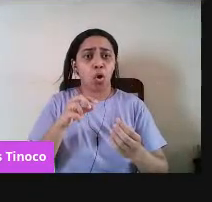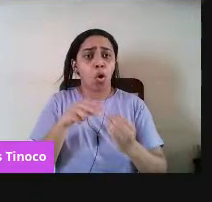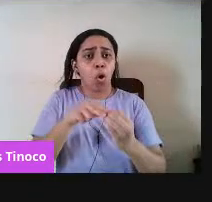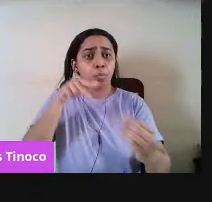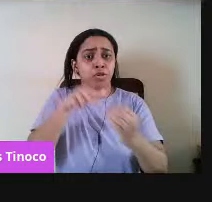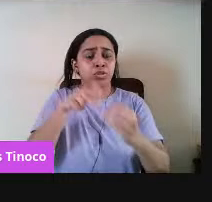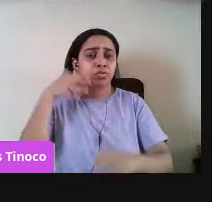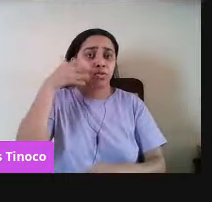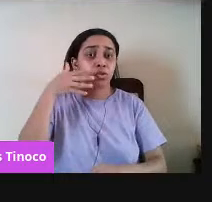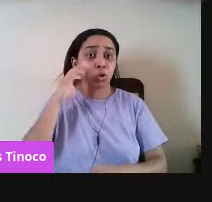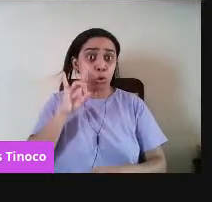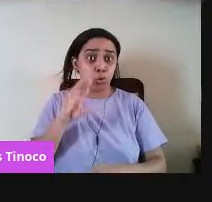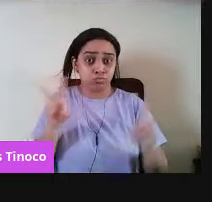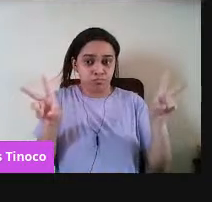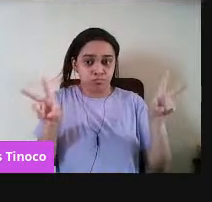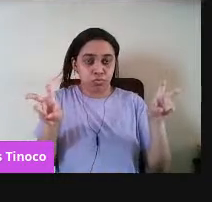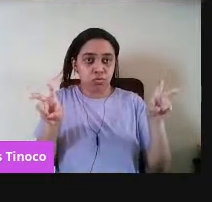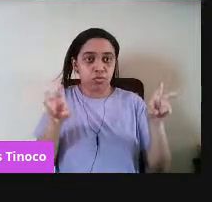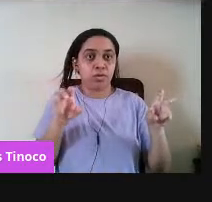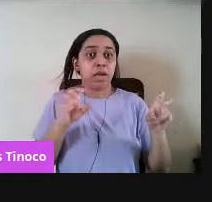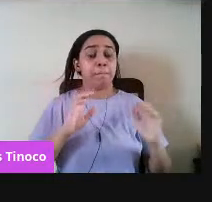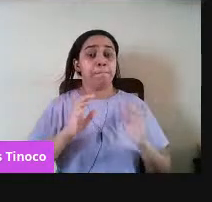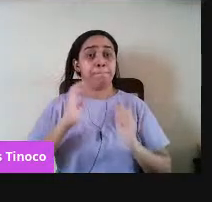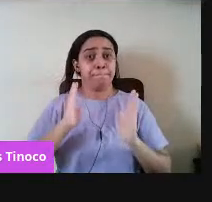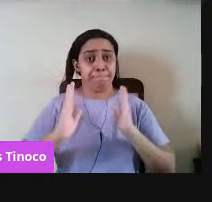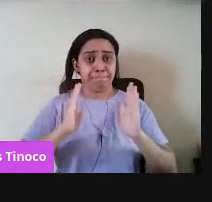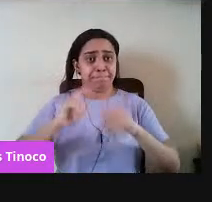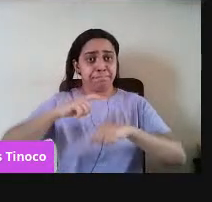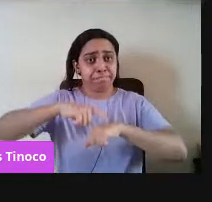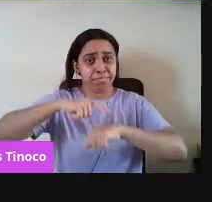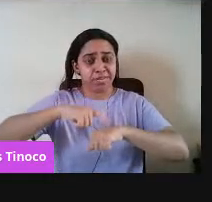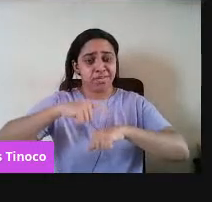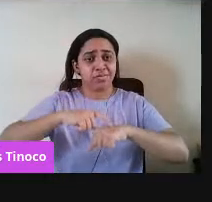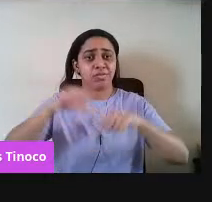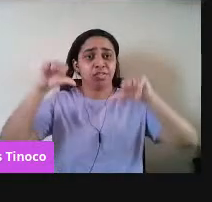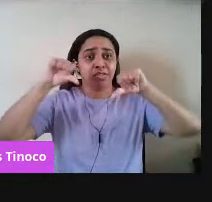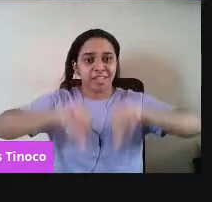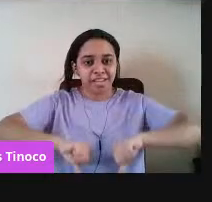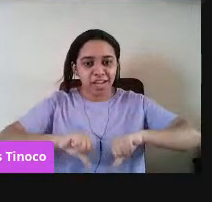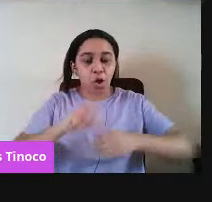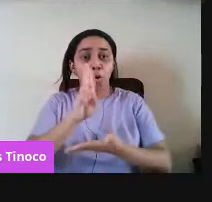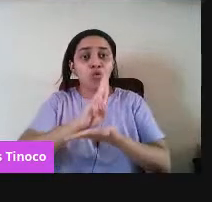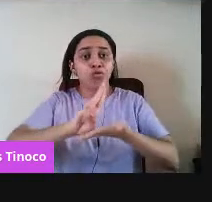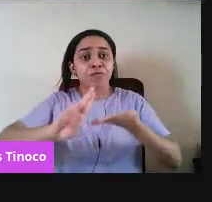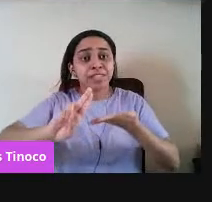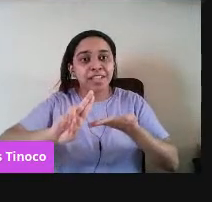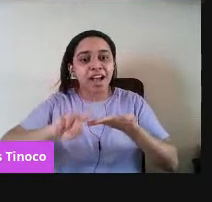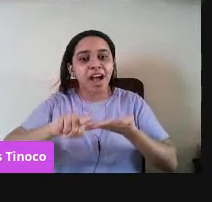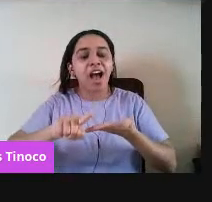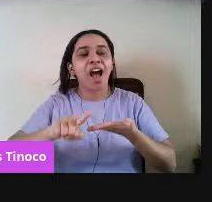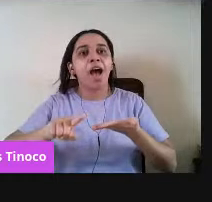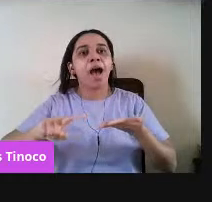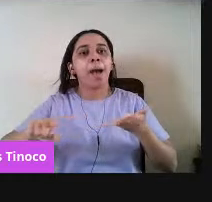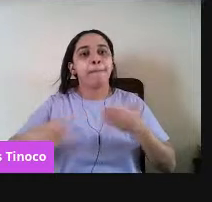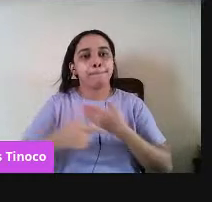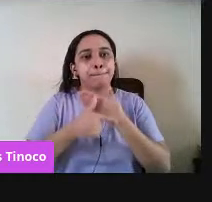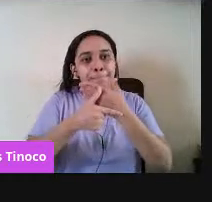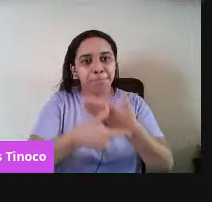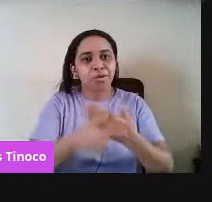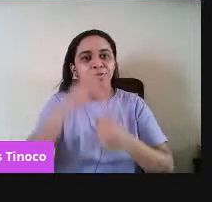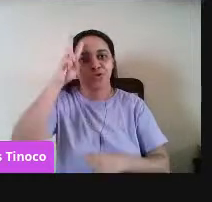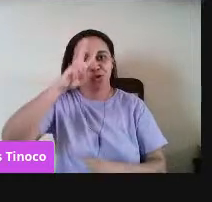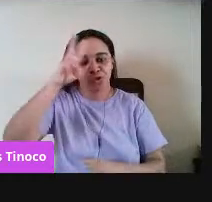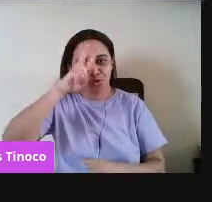em tempos de crise que as universidades puderam ver reconhecido o seu papel histórico e social de produção e